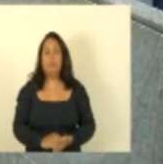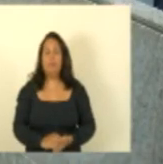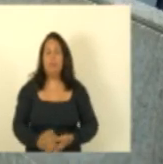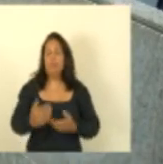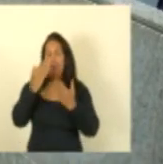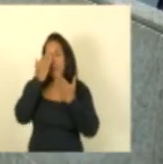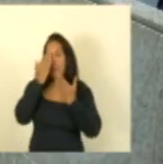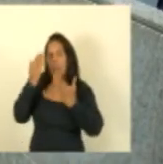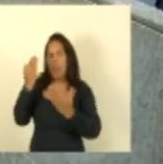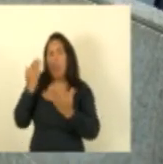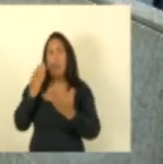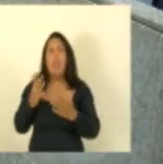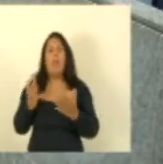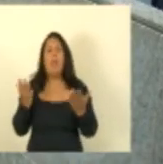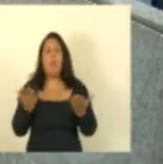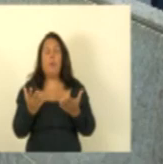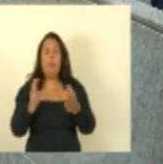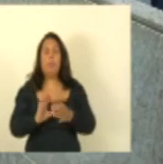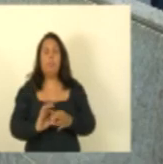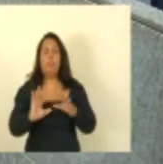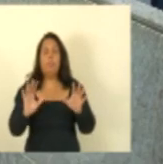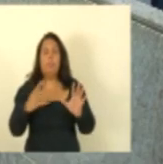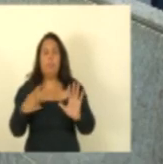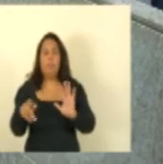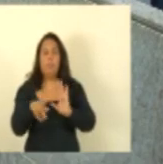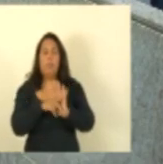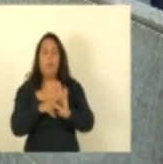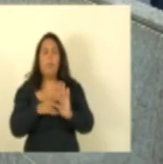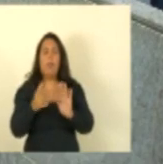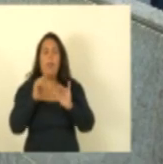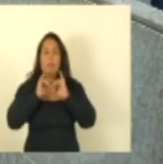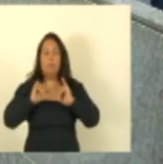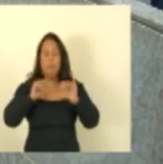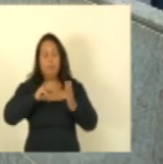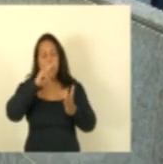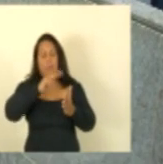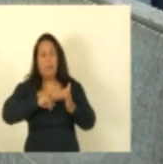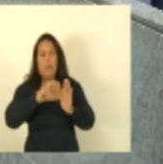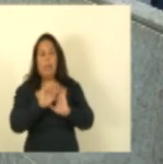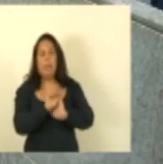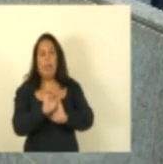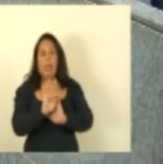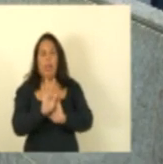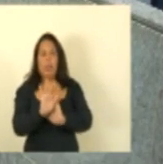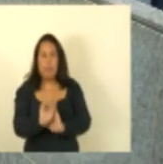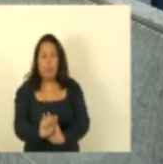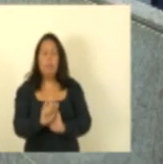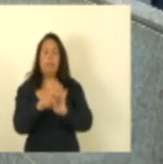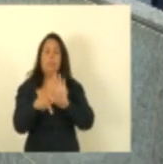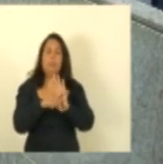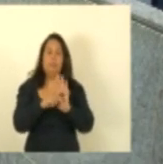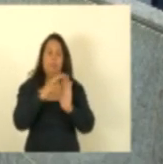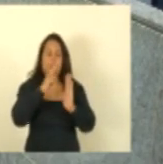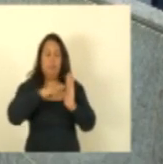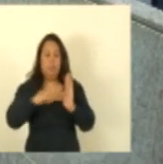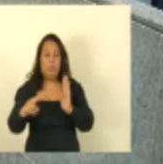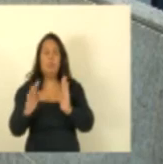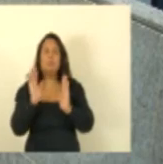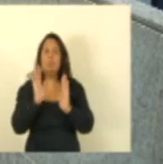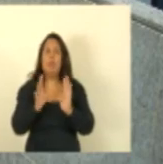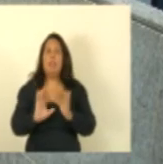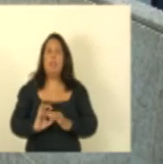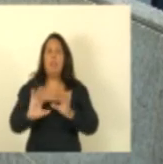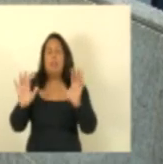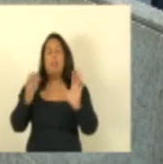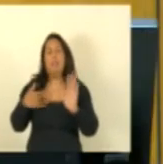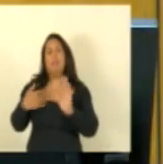Obrigado. Nesse momento fica dispensada a leitura da ata, uma vez que a mesma foi